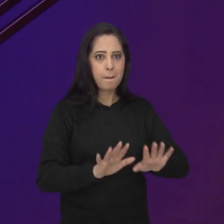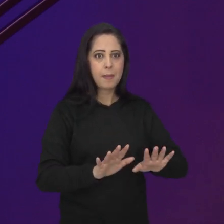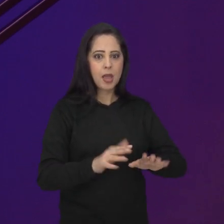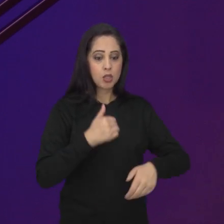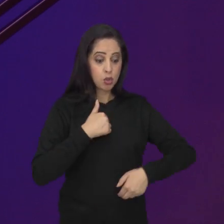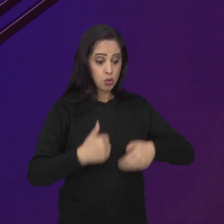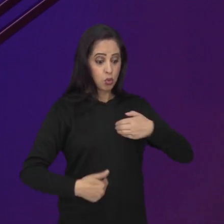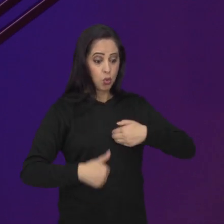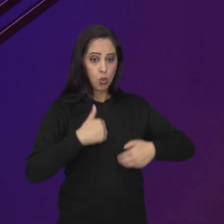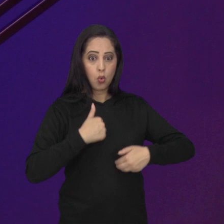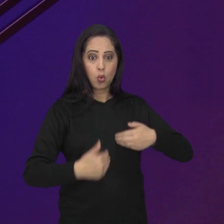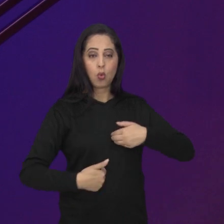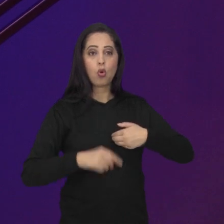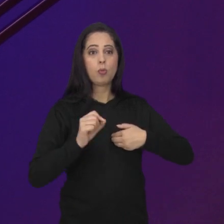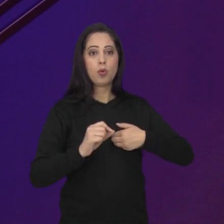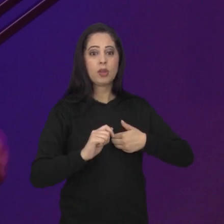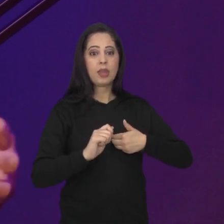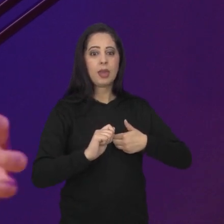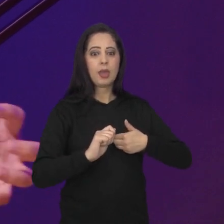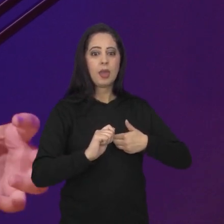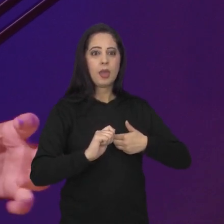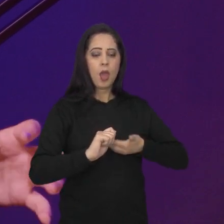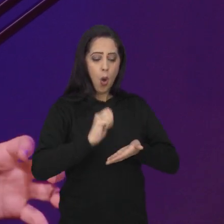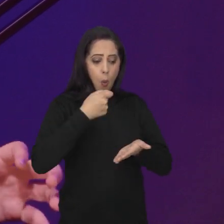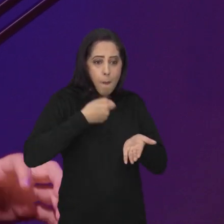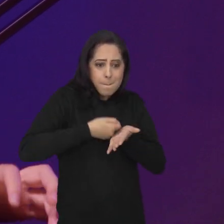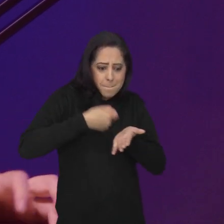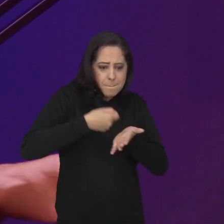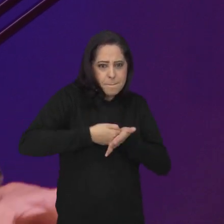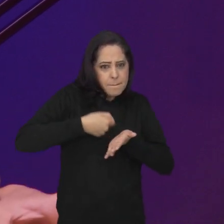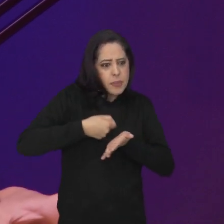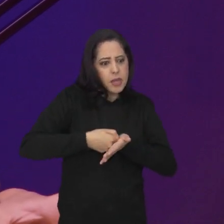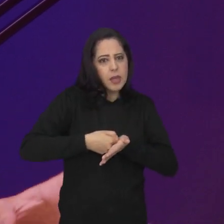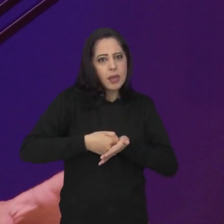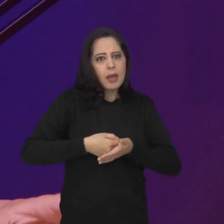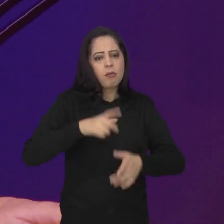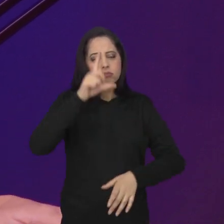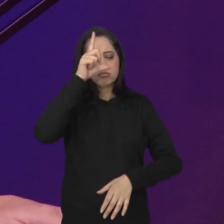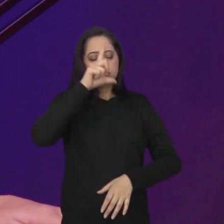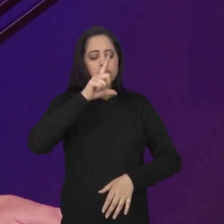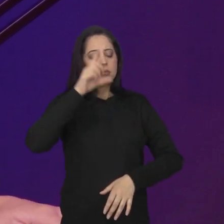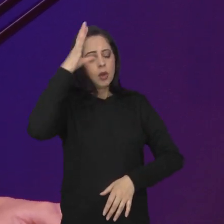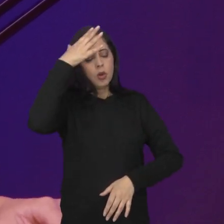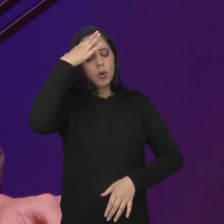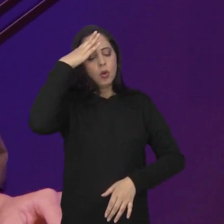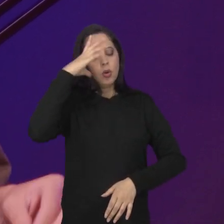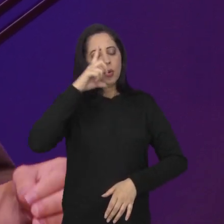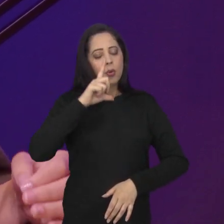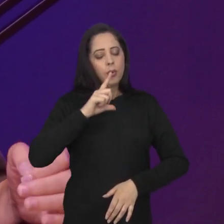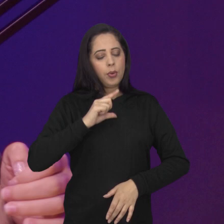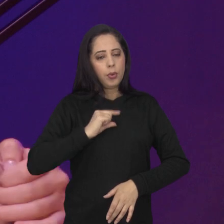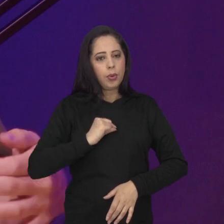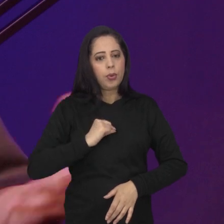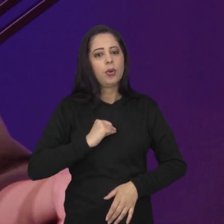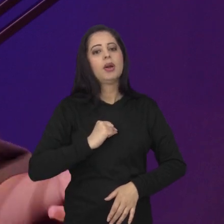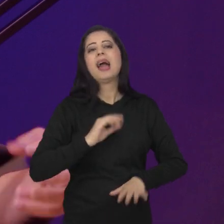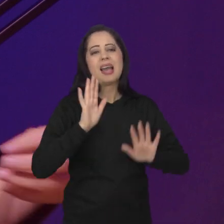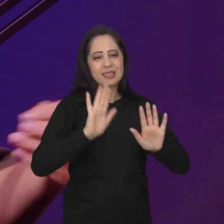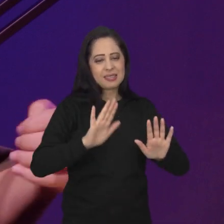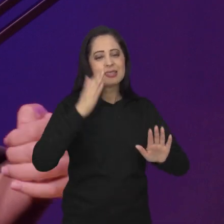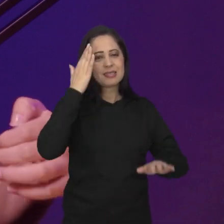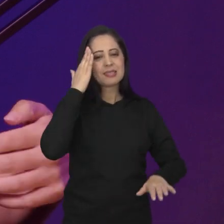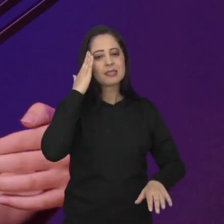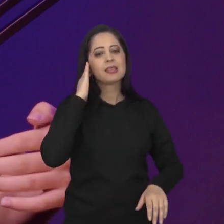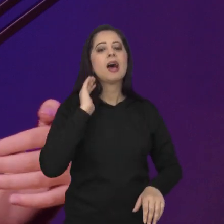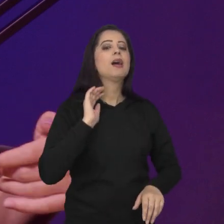pensar, o seu corpo te obrigando a você fazer um descanso profundo. Então, quantas pessoas muitas vezes antes de um acesso, assim,